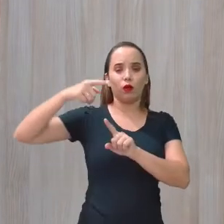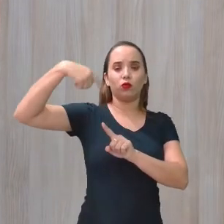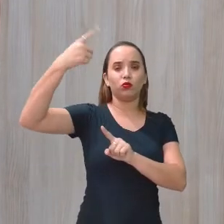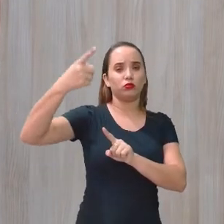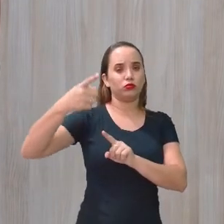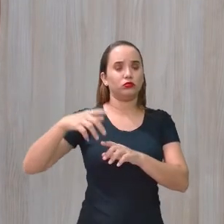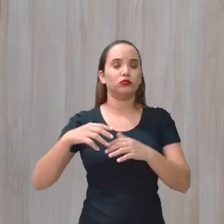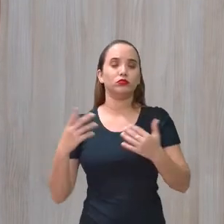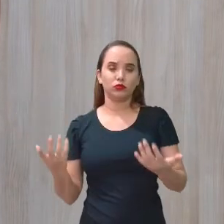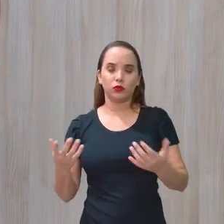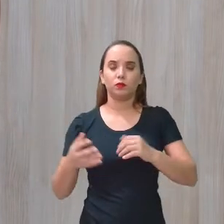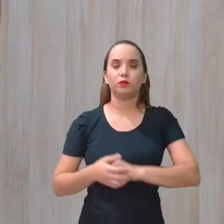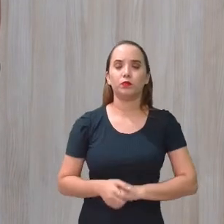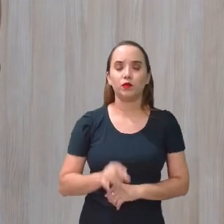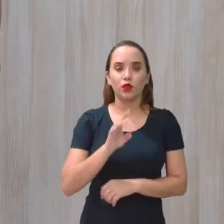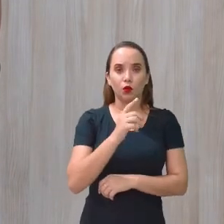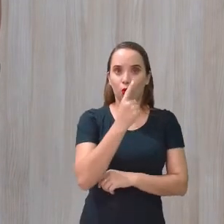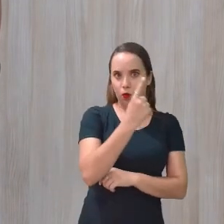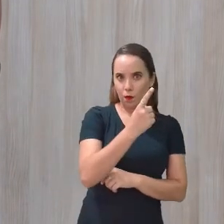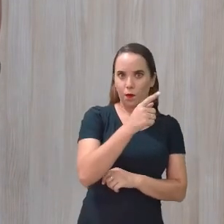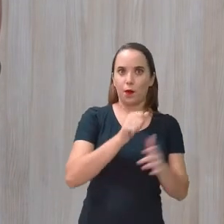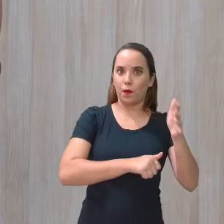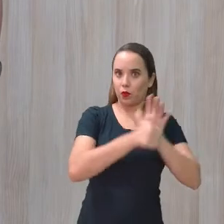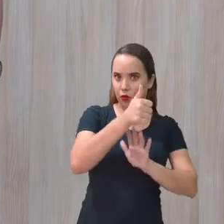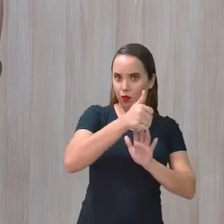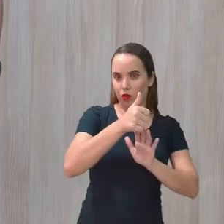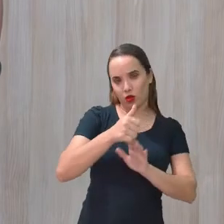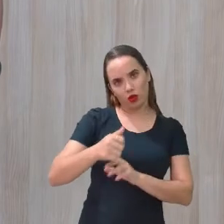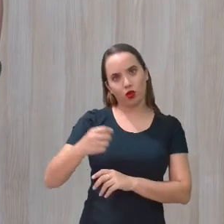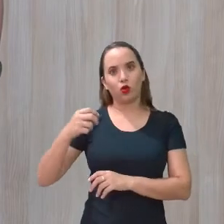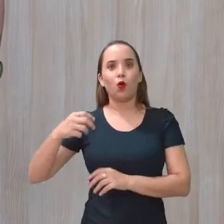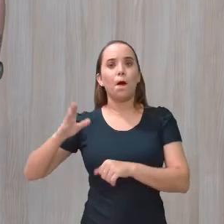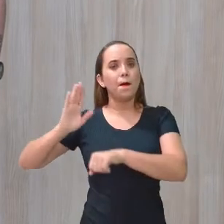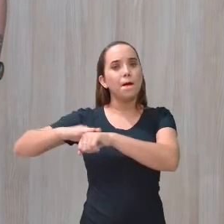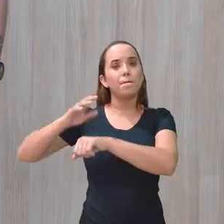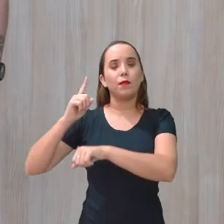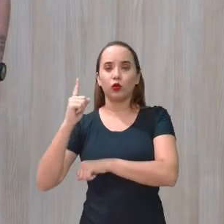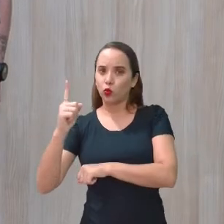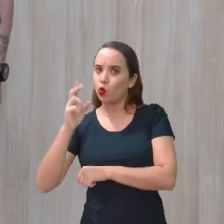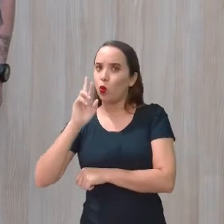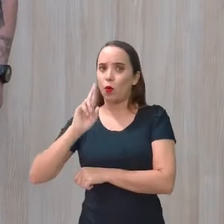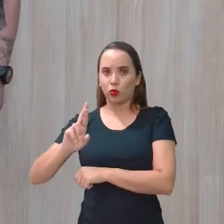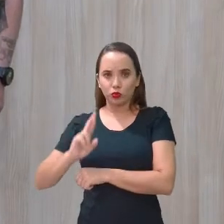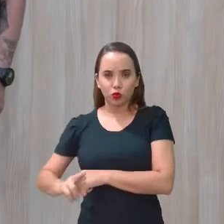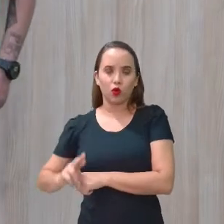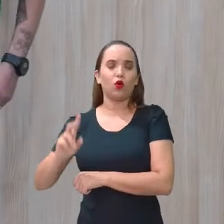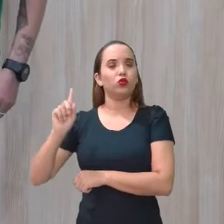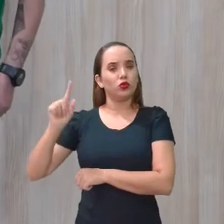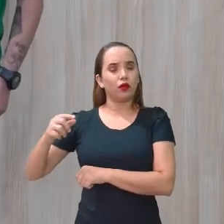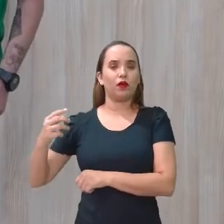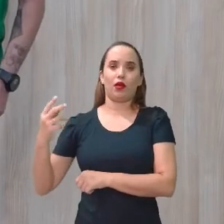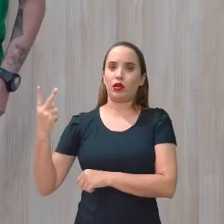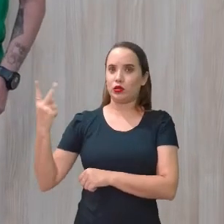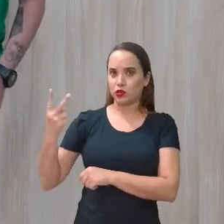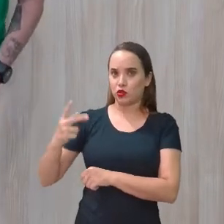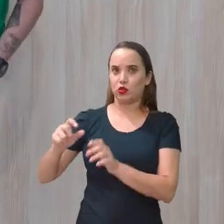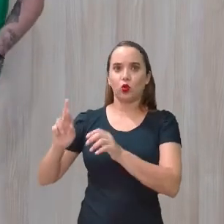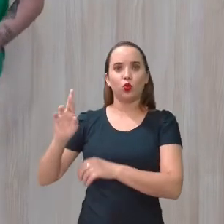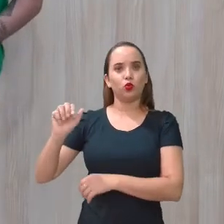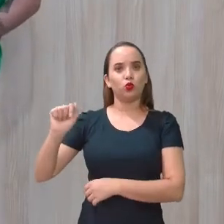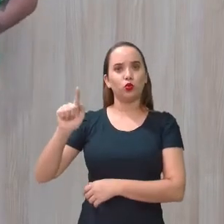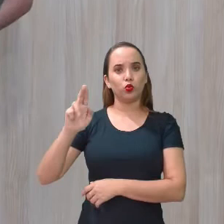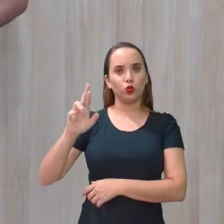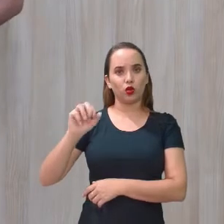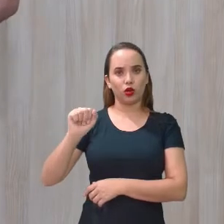resposta é única. Se é do segundo grau, pode ter duas respostas. Se é do terceiro grau, pode ter três respostas, tá certo? Então essa é a